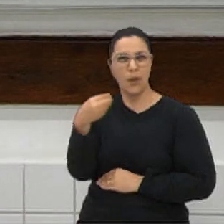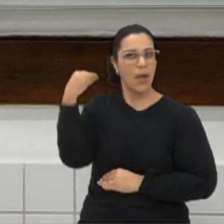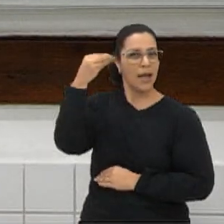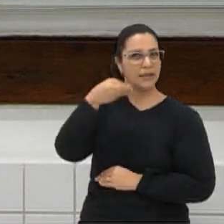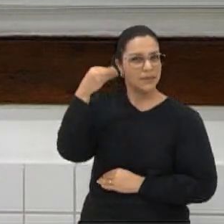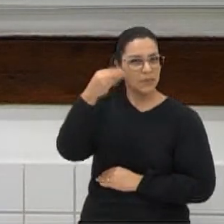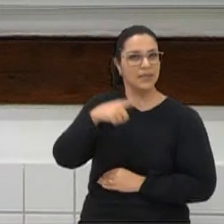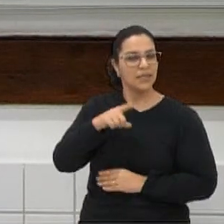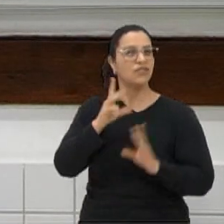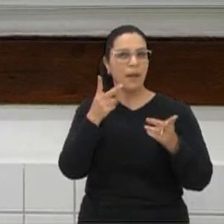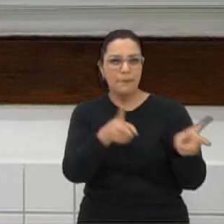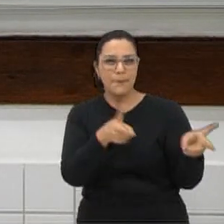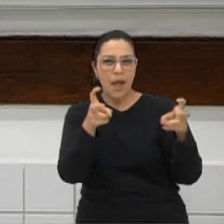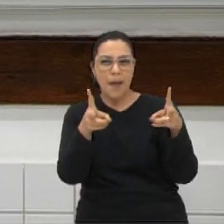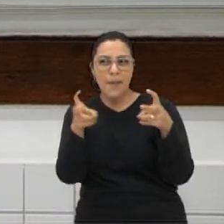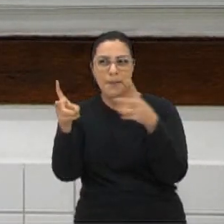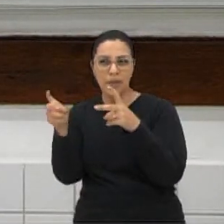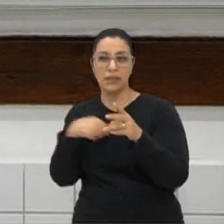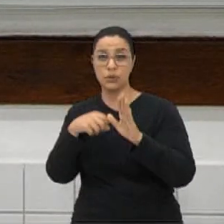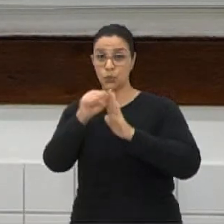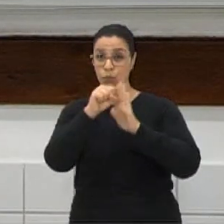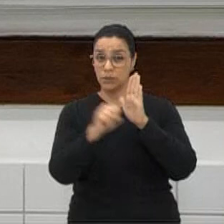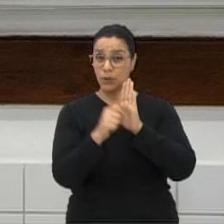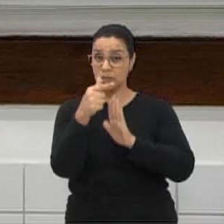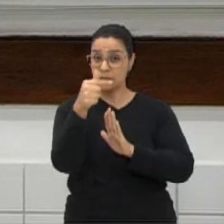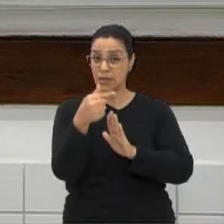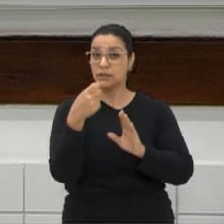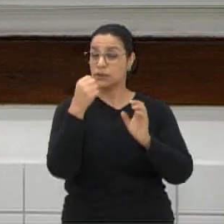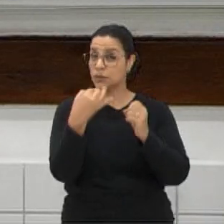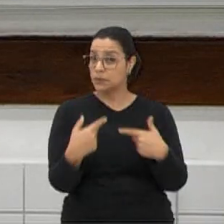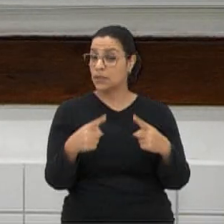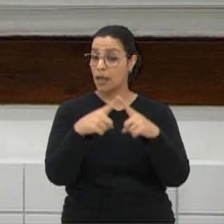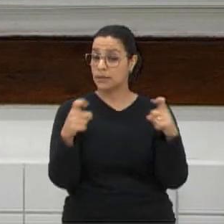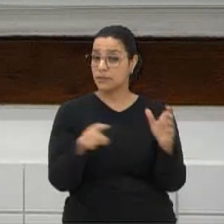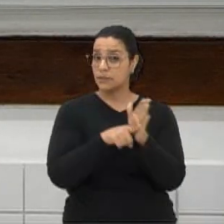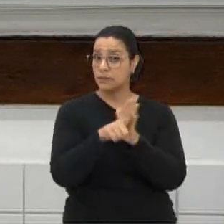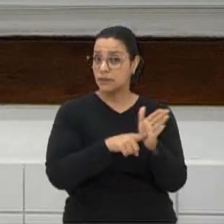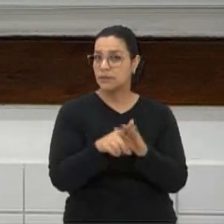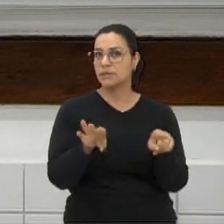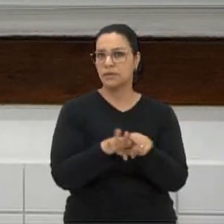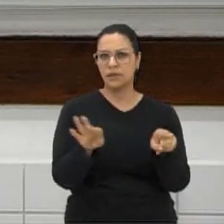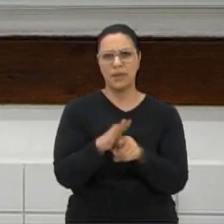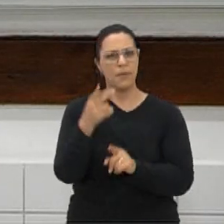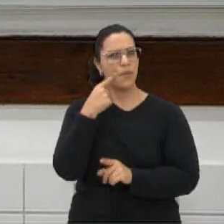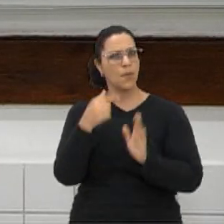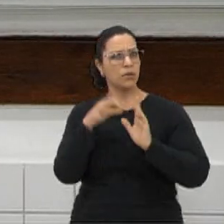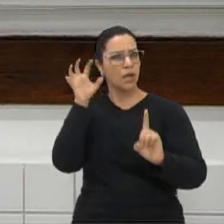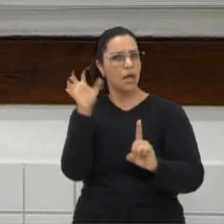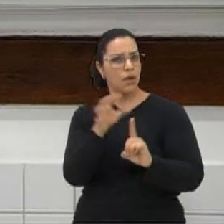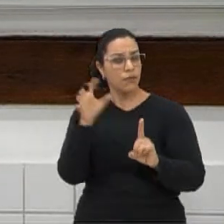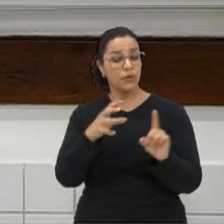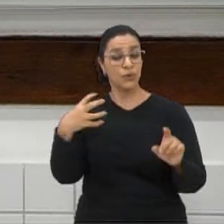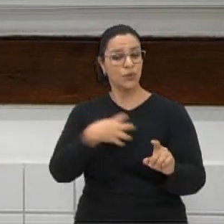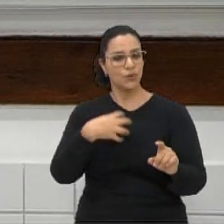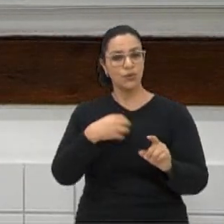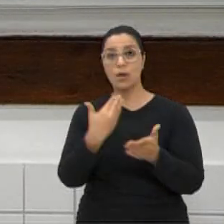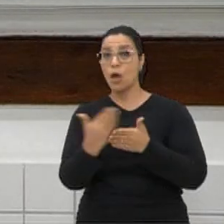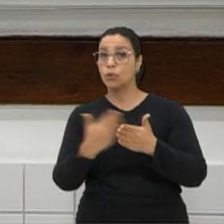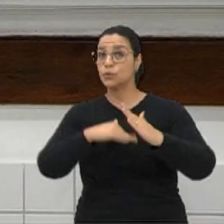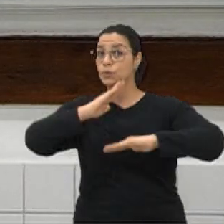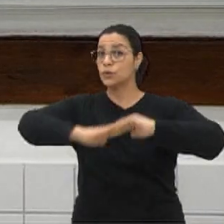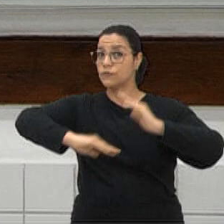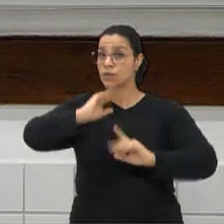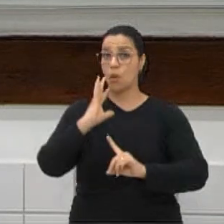mudançazinha já no século XVII, né, com respeito à ciência. Então isso vai influenciar muitos artistas